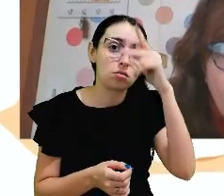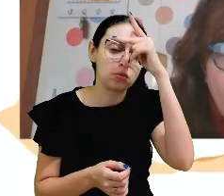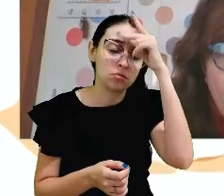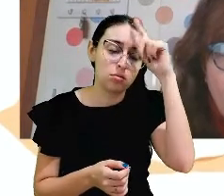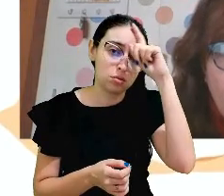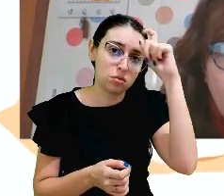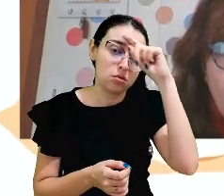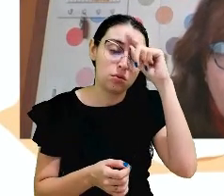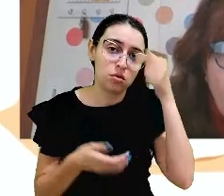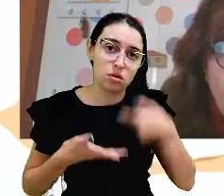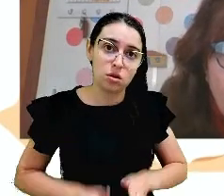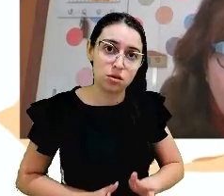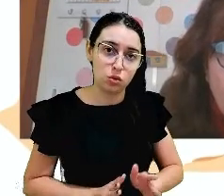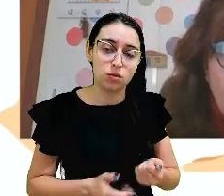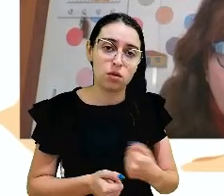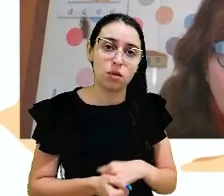exemplo,